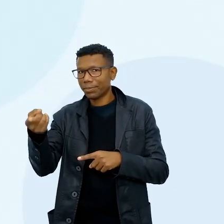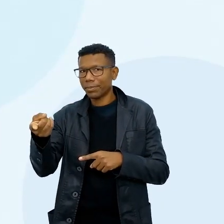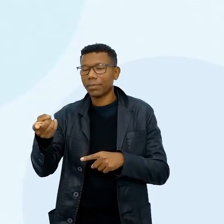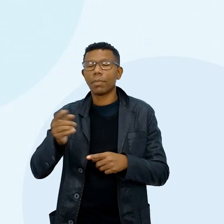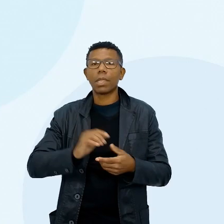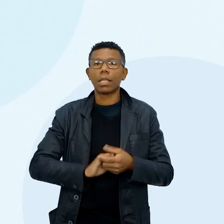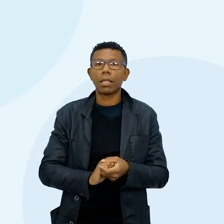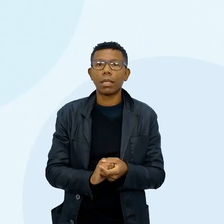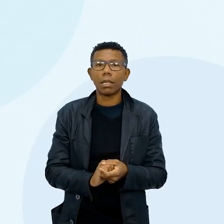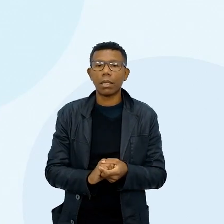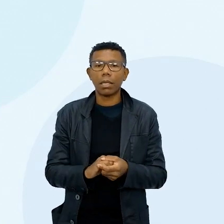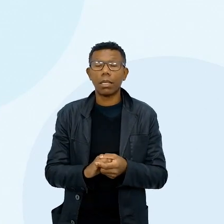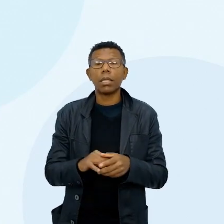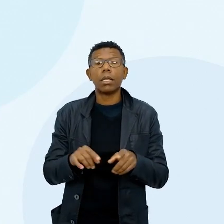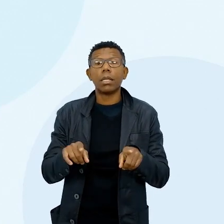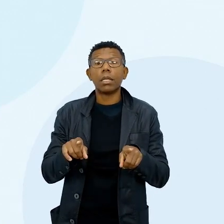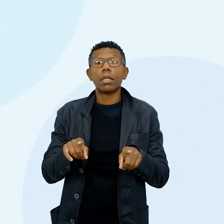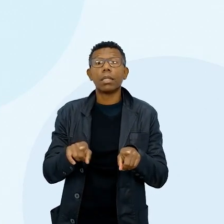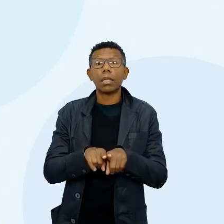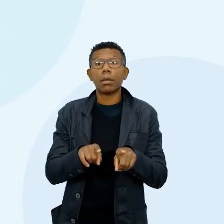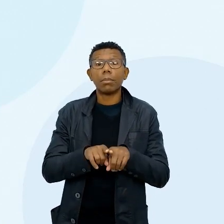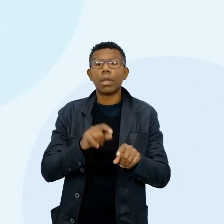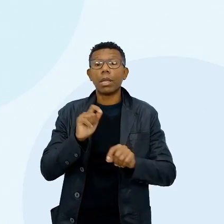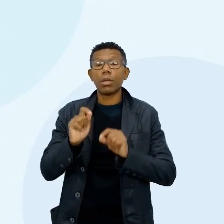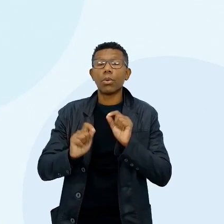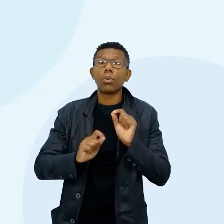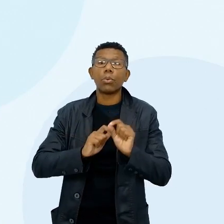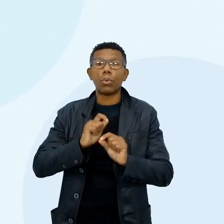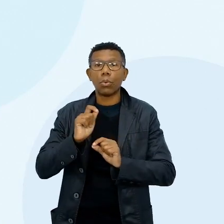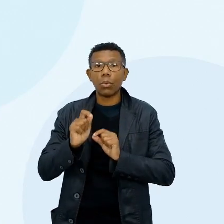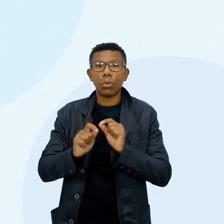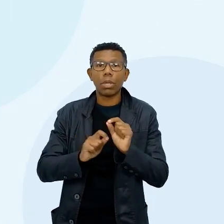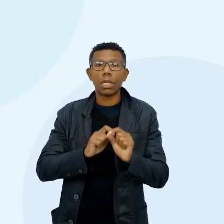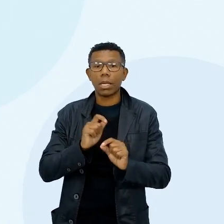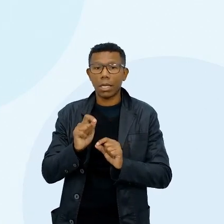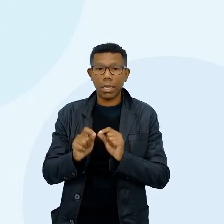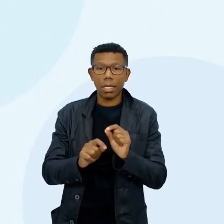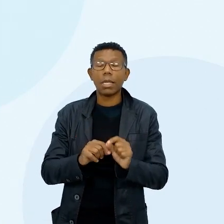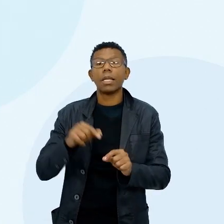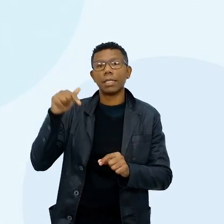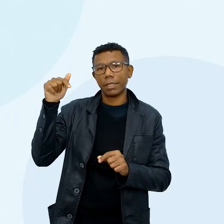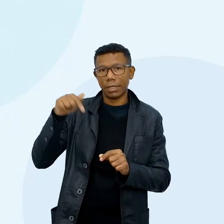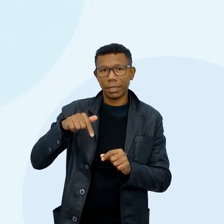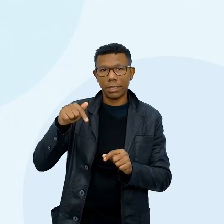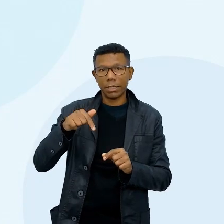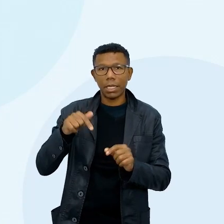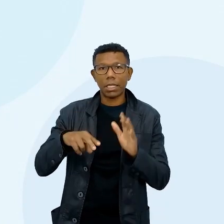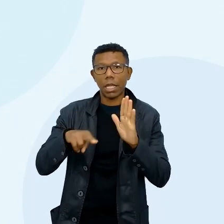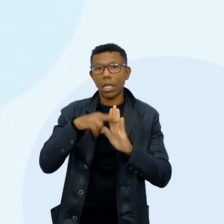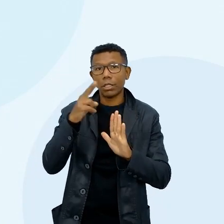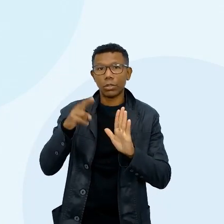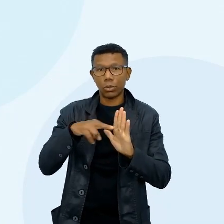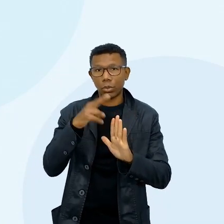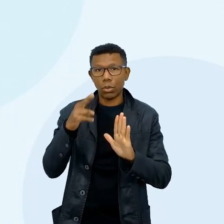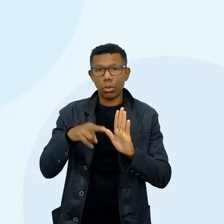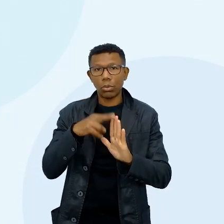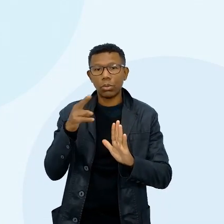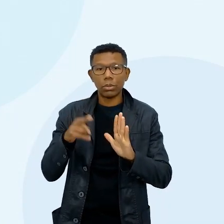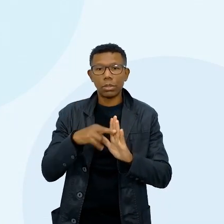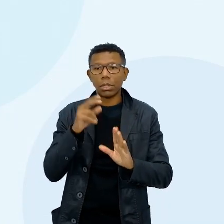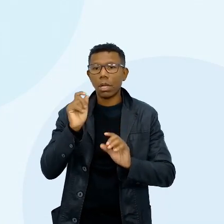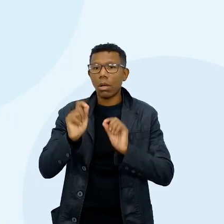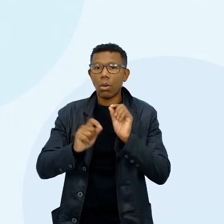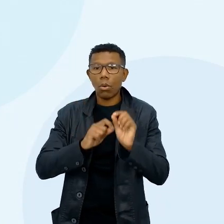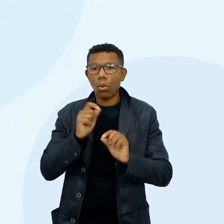Aí trabalharemos nesta formação a competência 7 da resolução